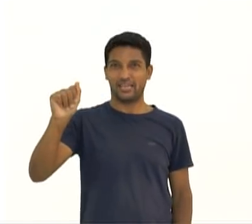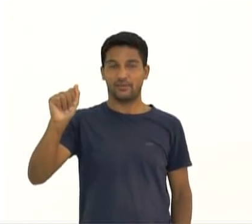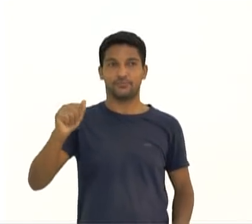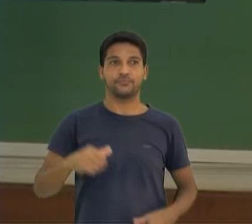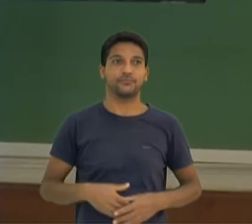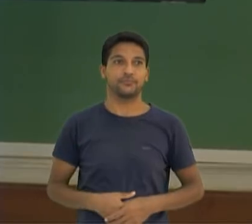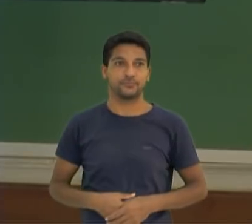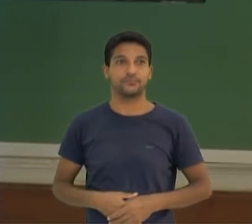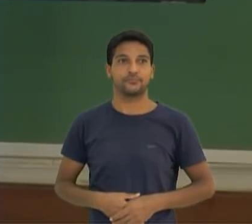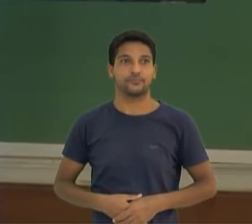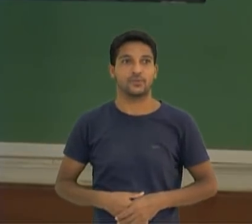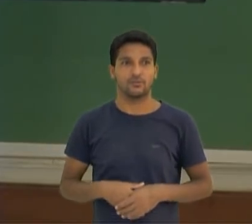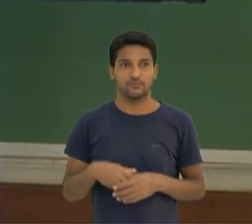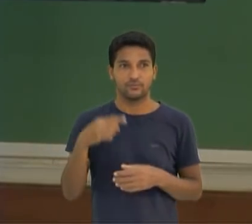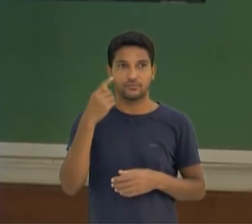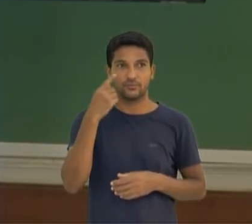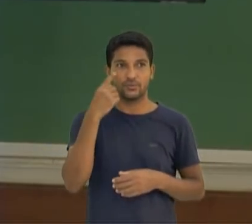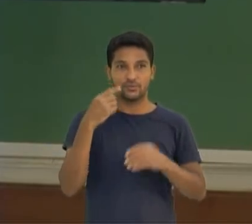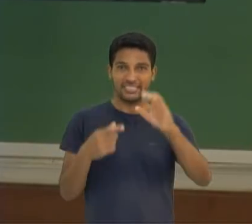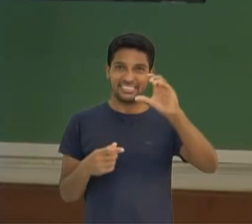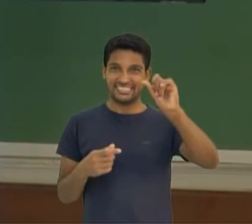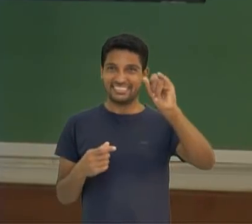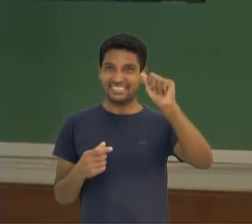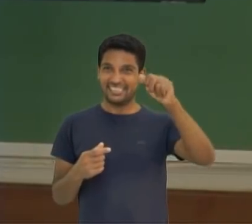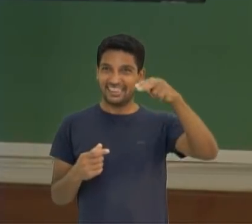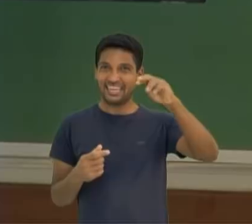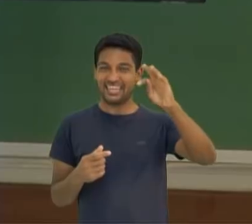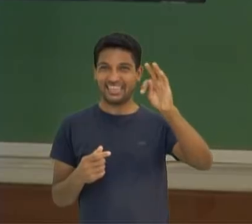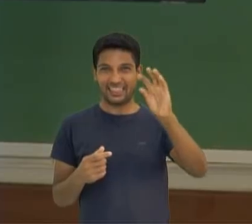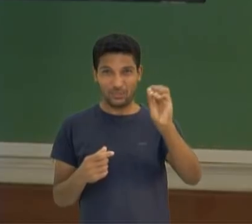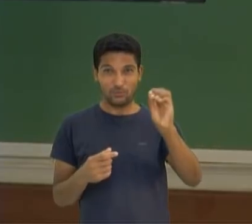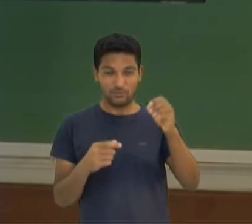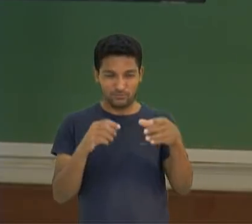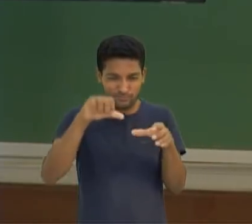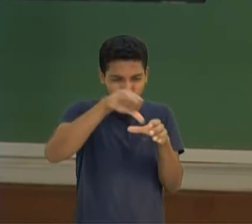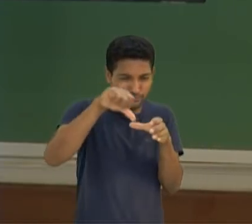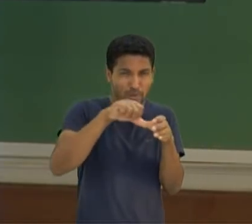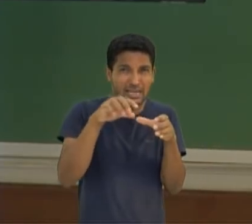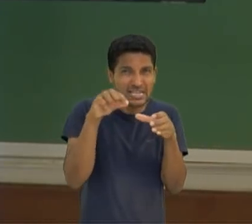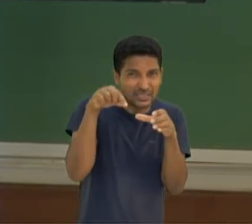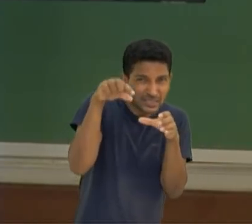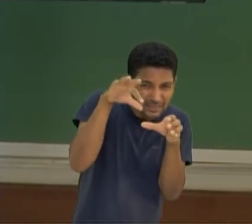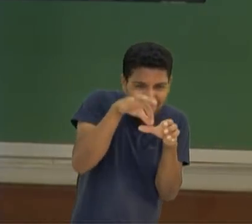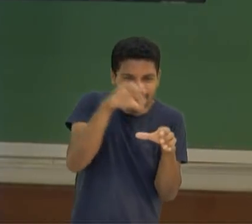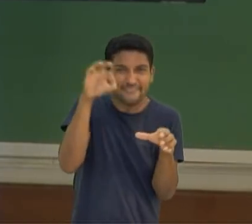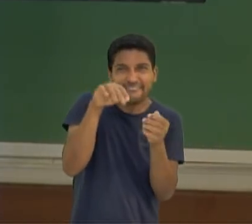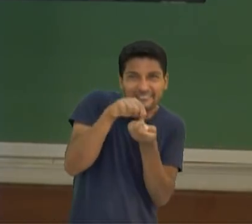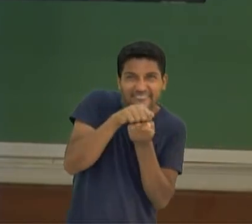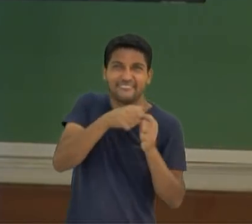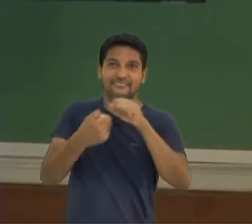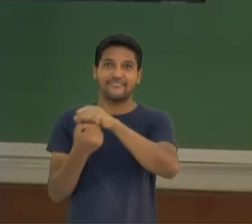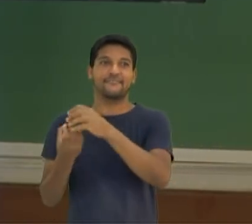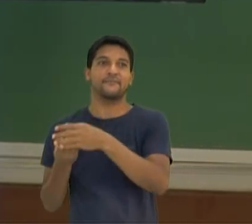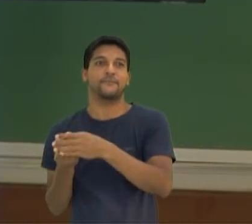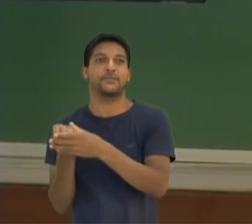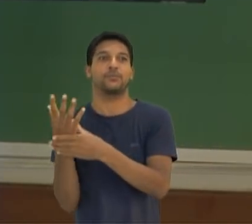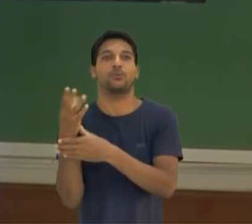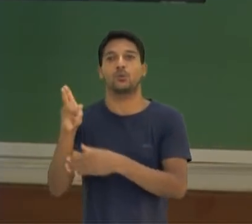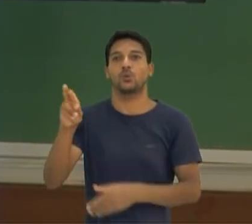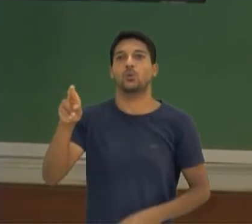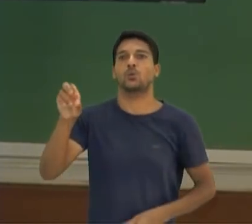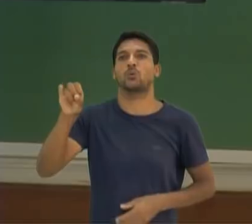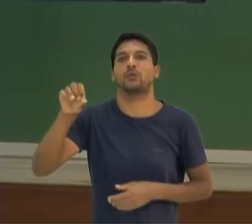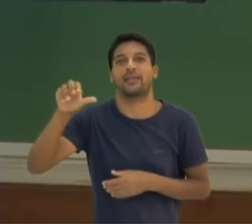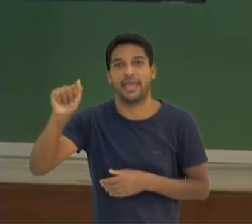amônia. Beleza, pessoal? Show de bola? Maravilha, então. Composto produzido foi a